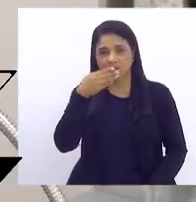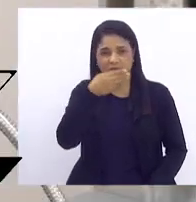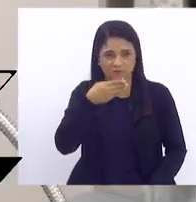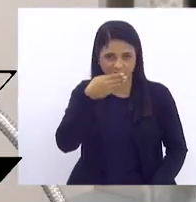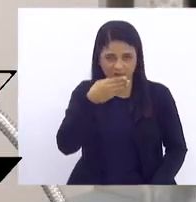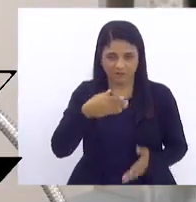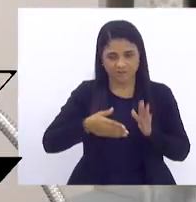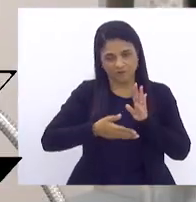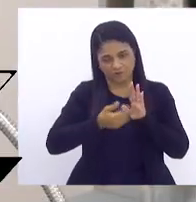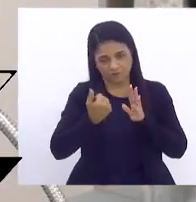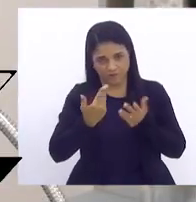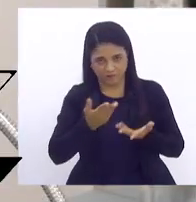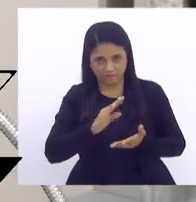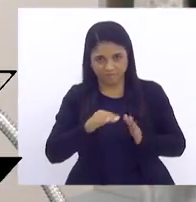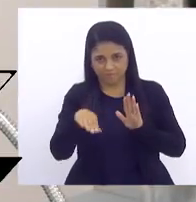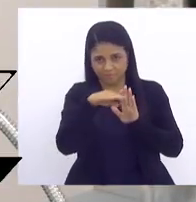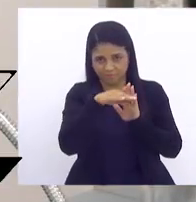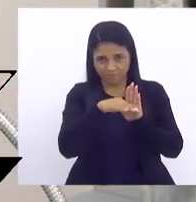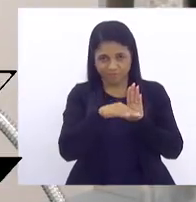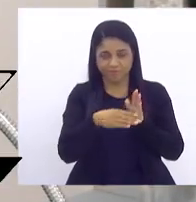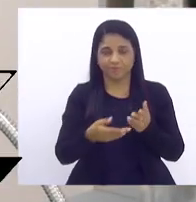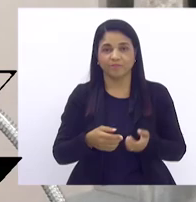pauta.